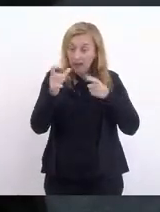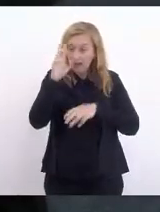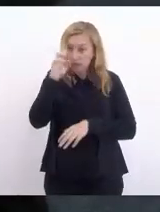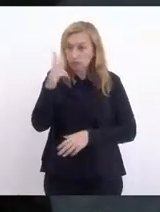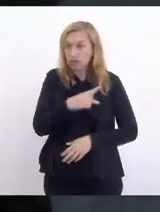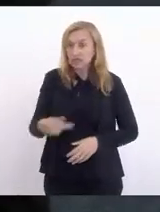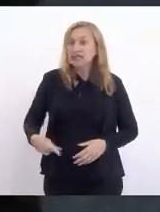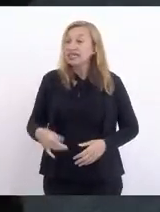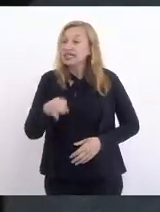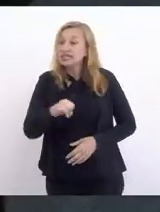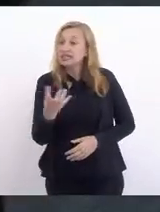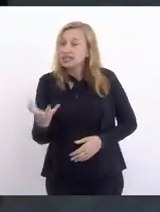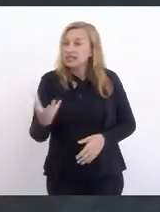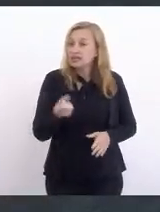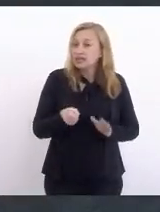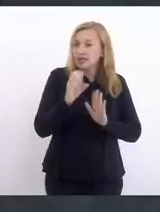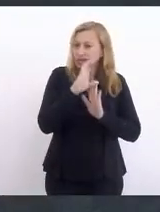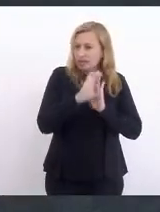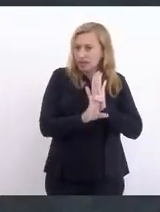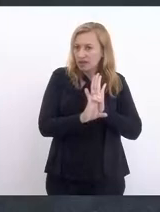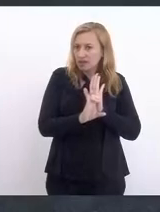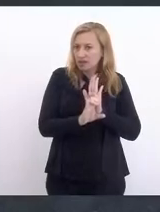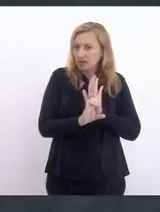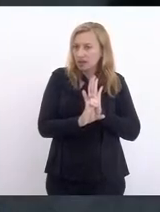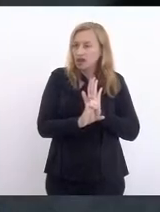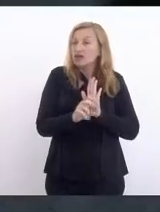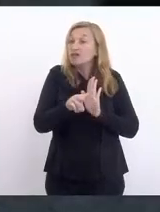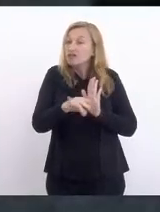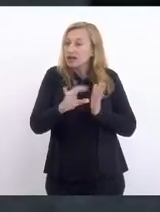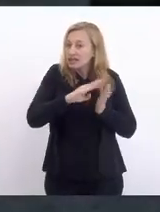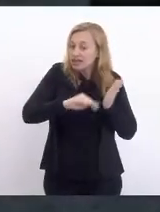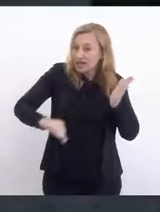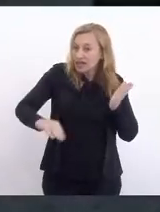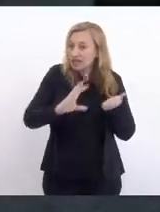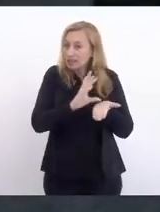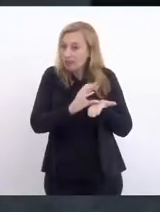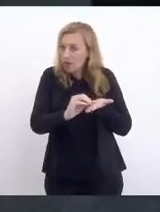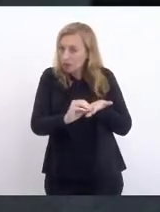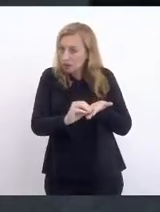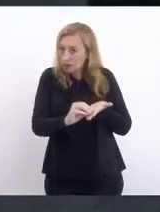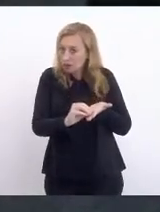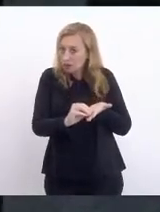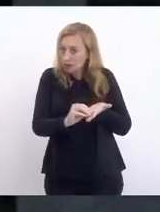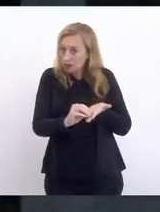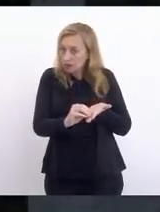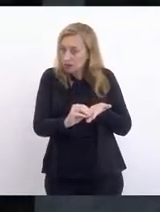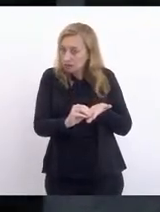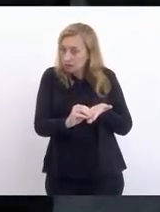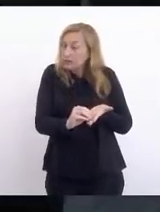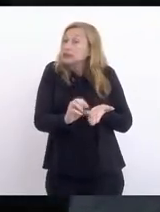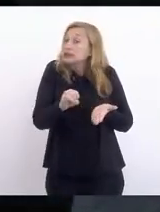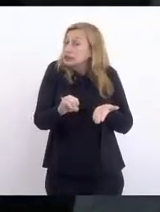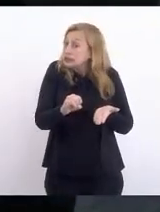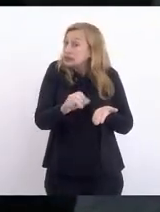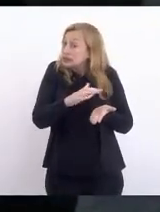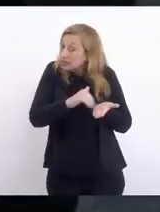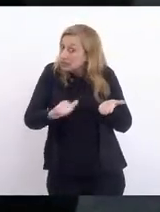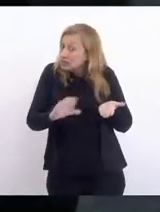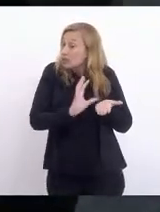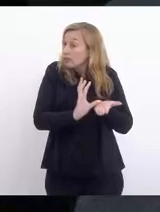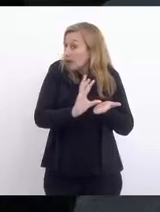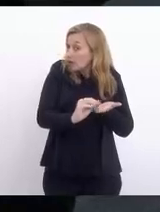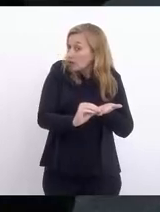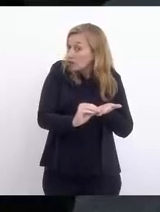Se receber emendas vai sair de pauta E se eu sair de